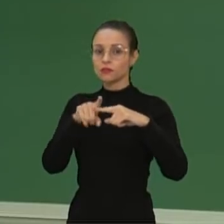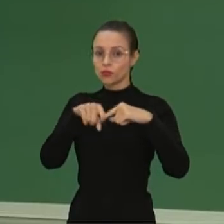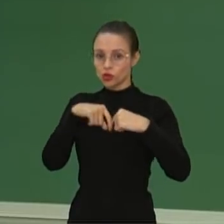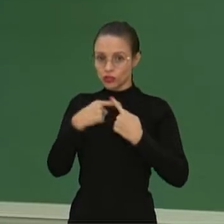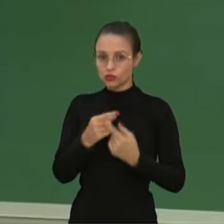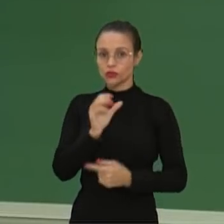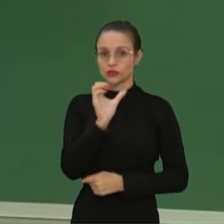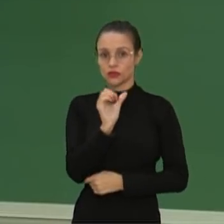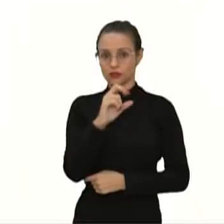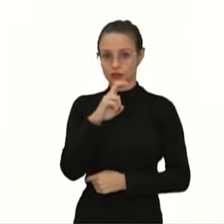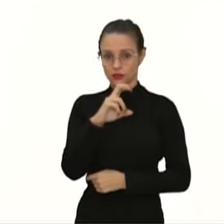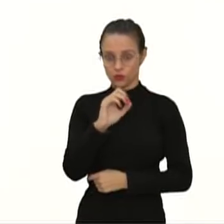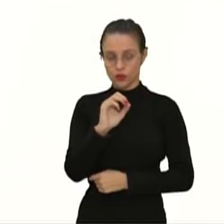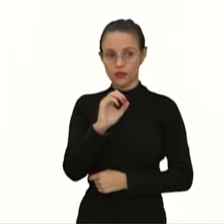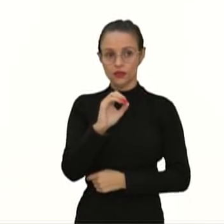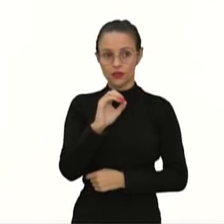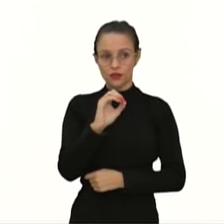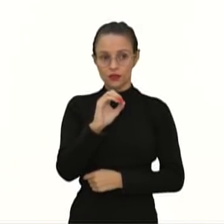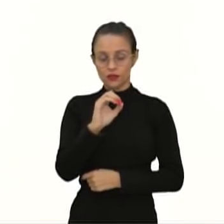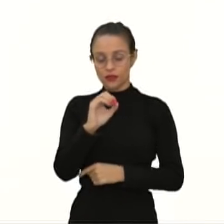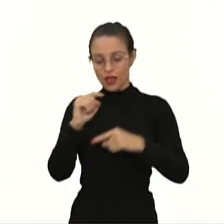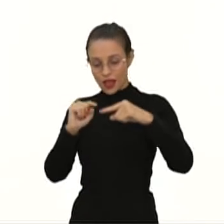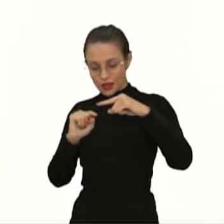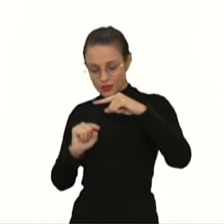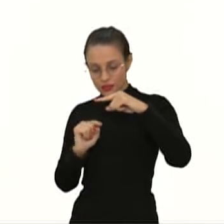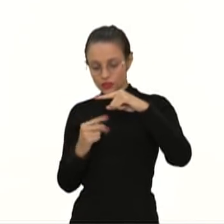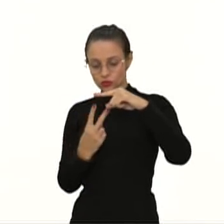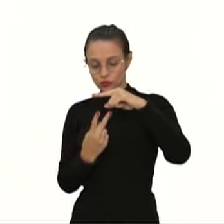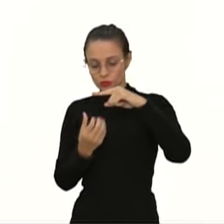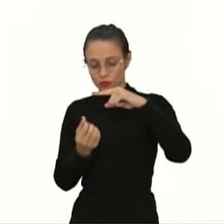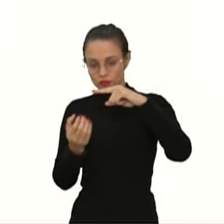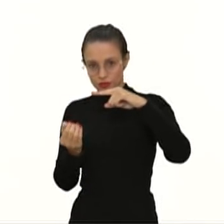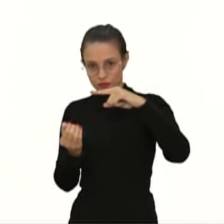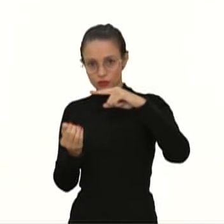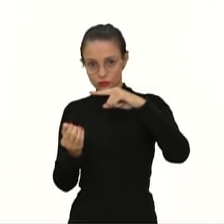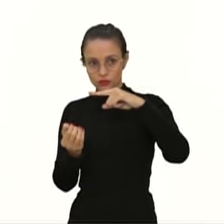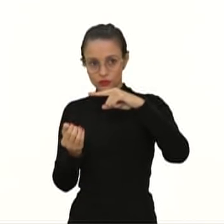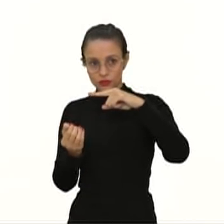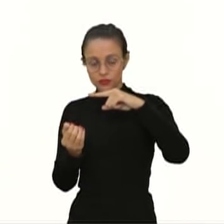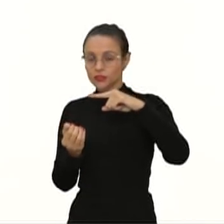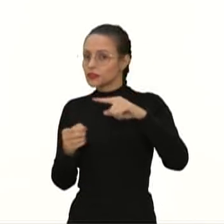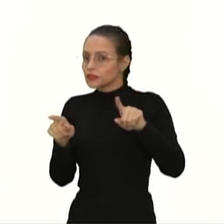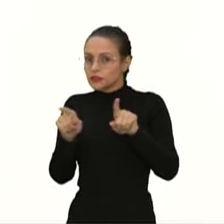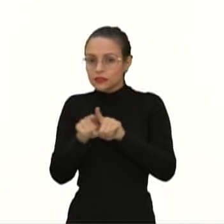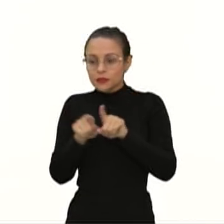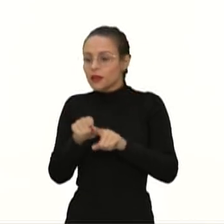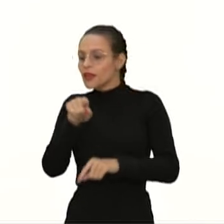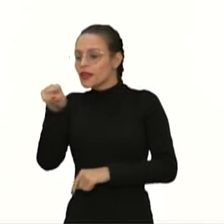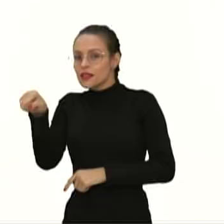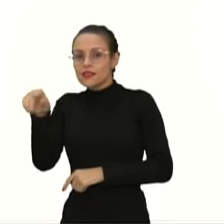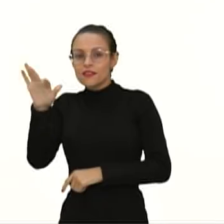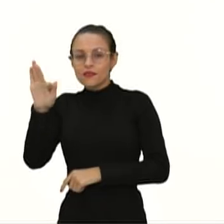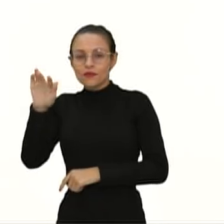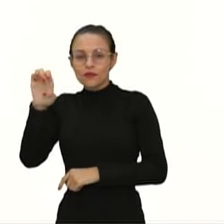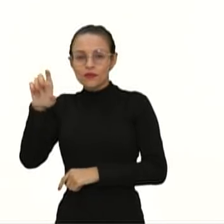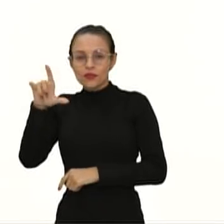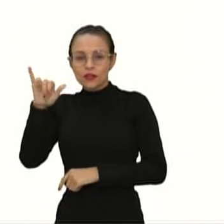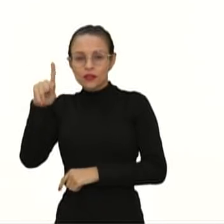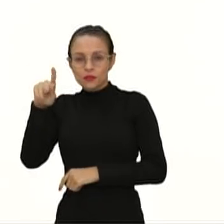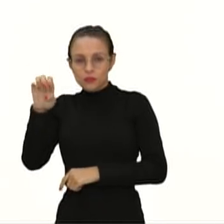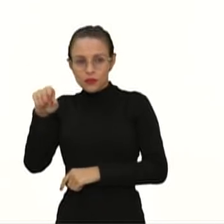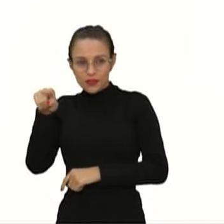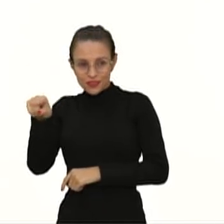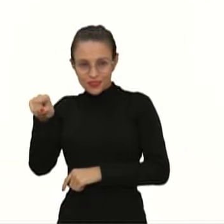aparece o 650 em cima e o 2.600 embaixo. Mesma coisa com o Felipe. O Felipe, que